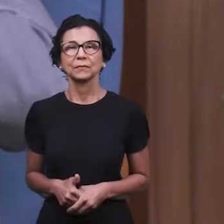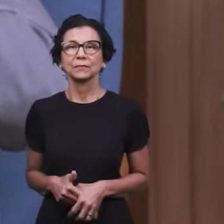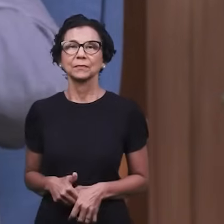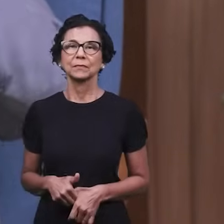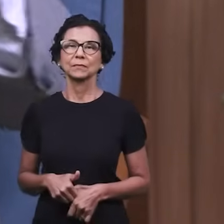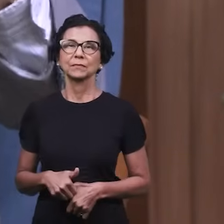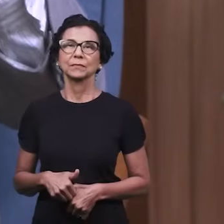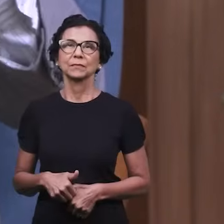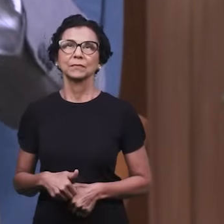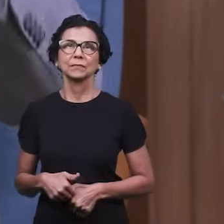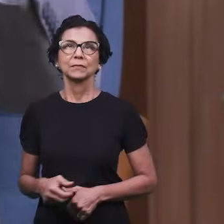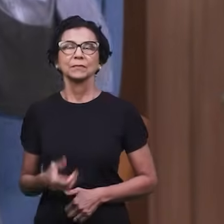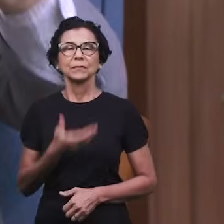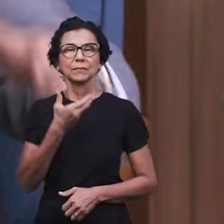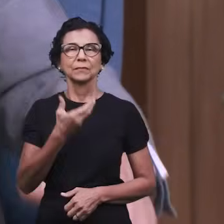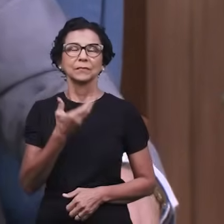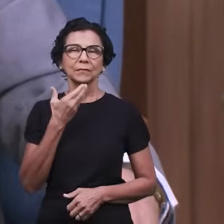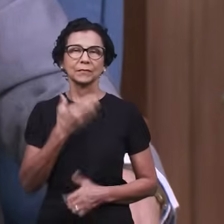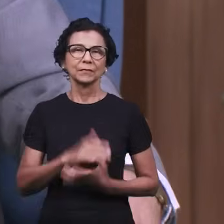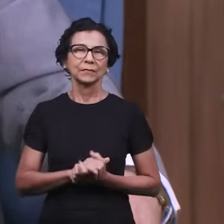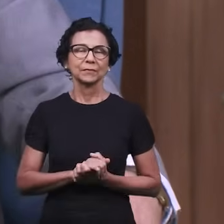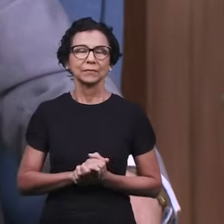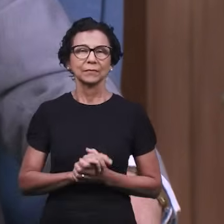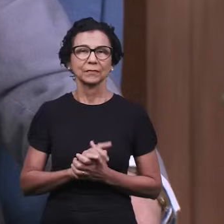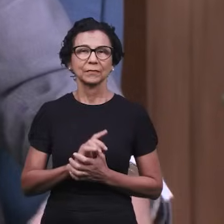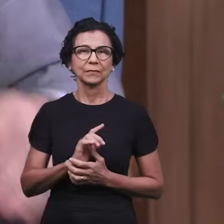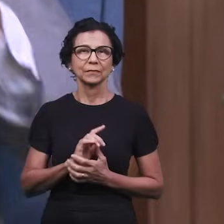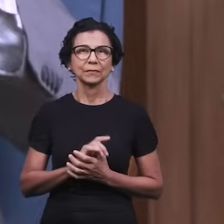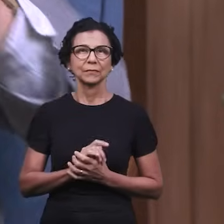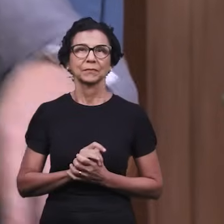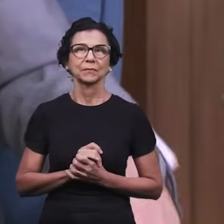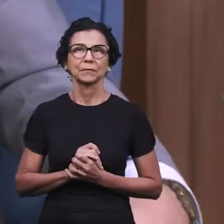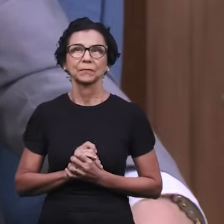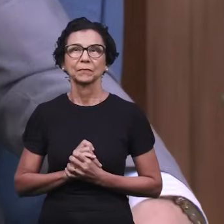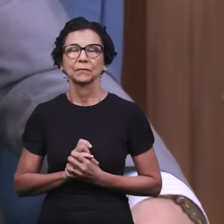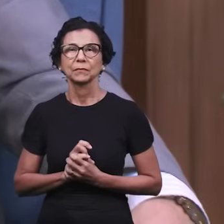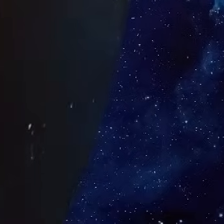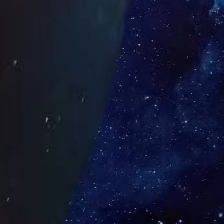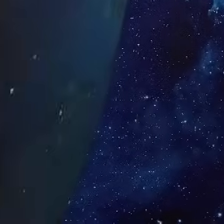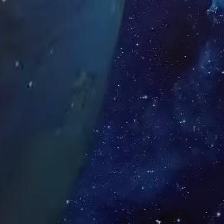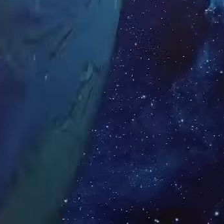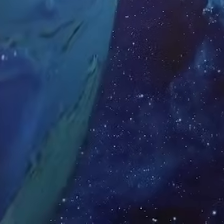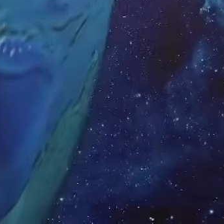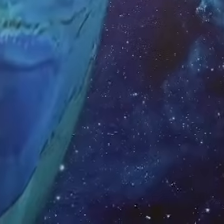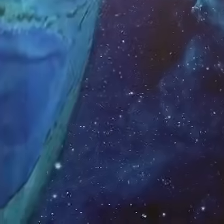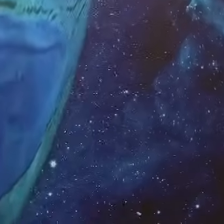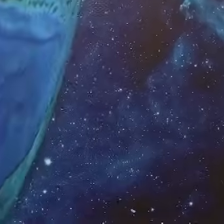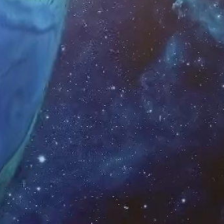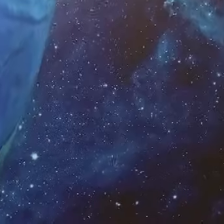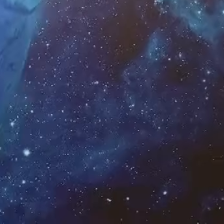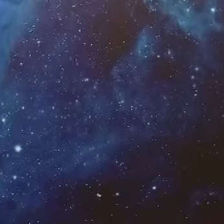e dar dias maravilhosos e um novo ano na sua presença. A paz do Senhor Jesus.